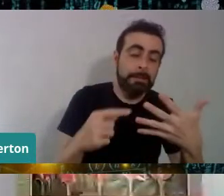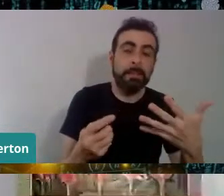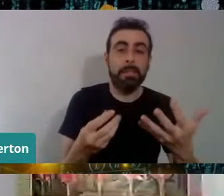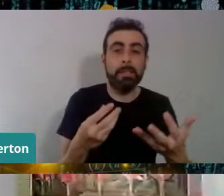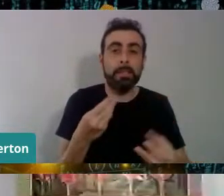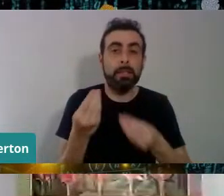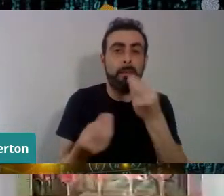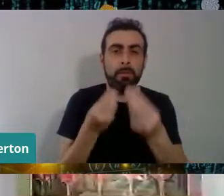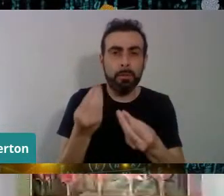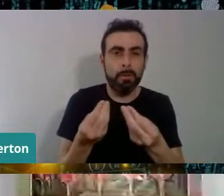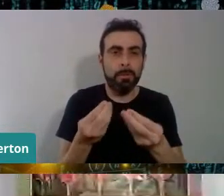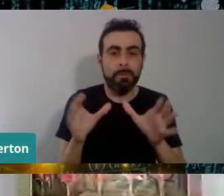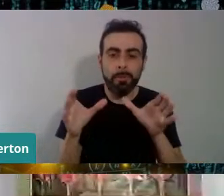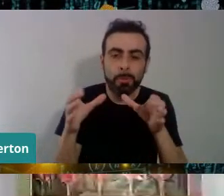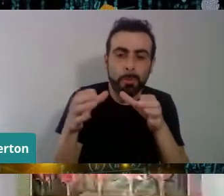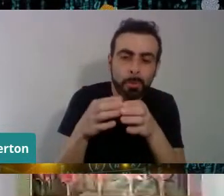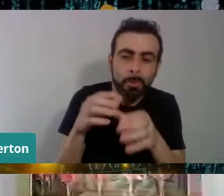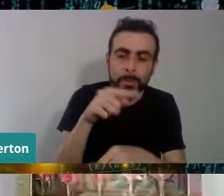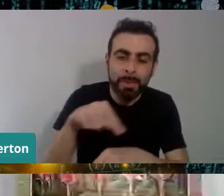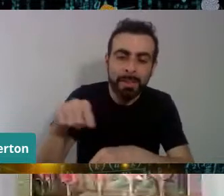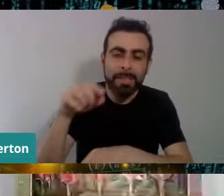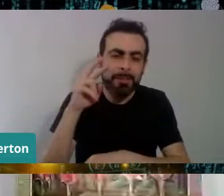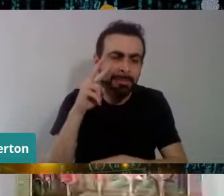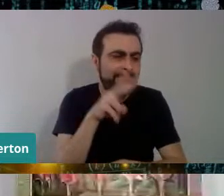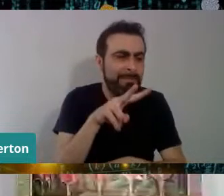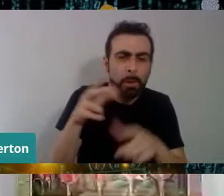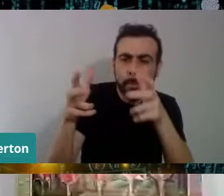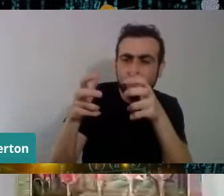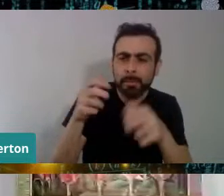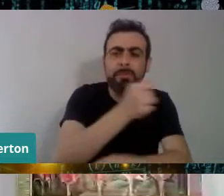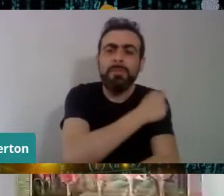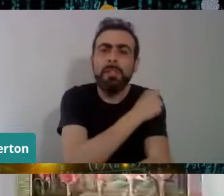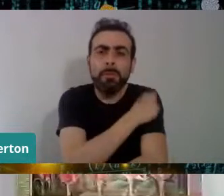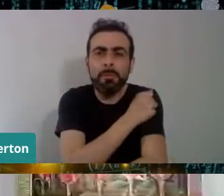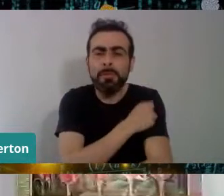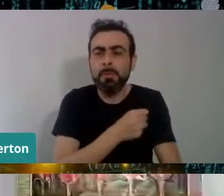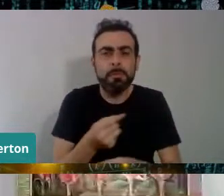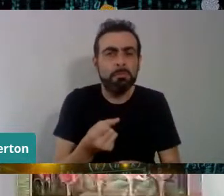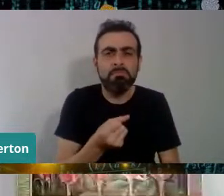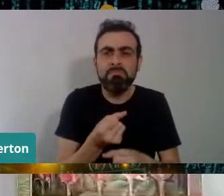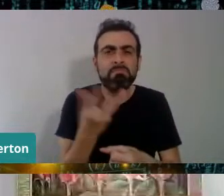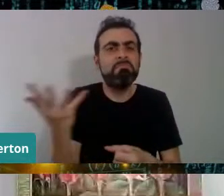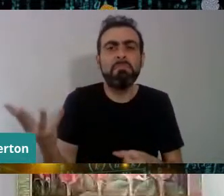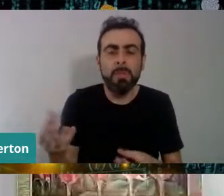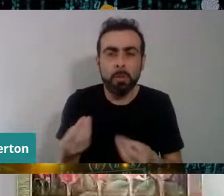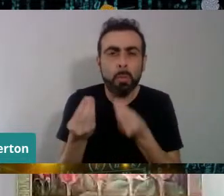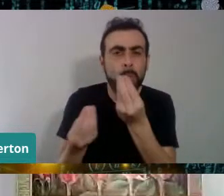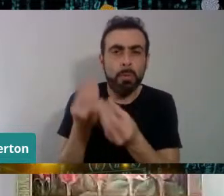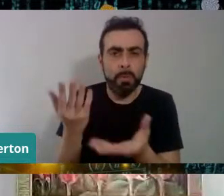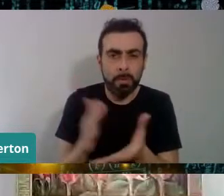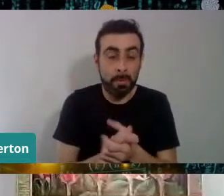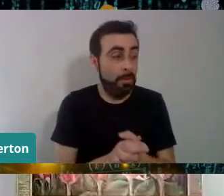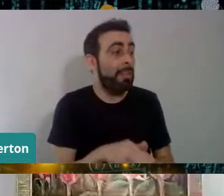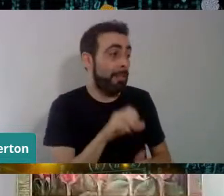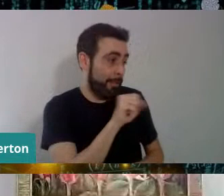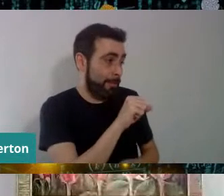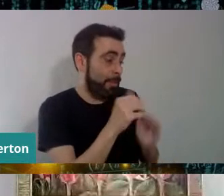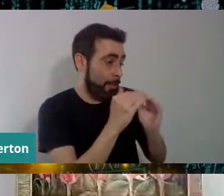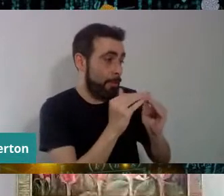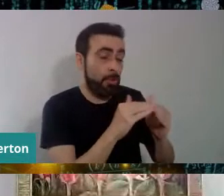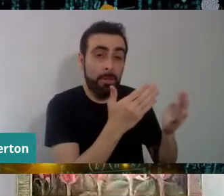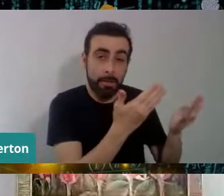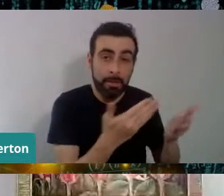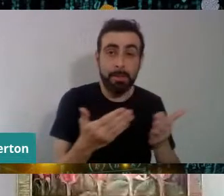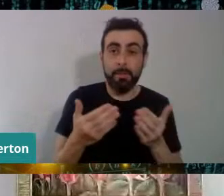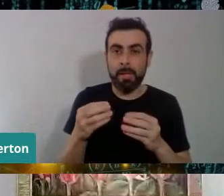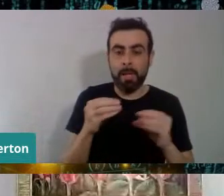essa clientela que você encontrou lá quando você chegou, né, Kiko? Pois é, exatamente. É quando já havia mudado,